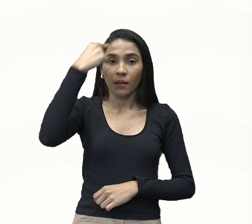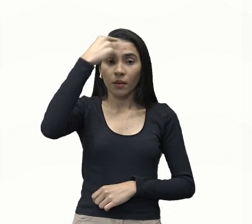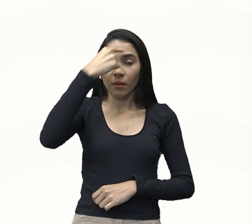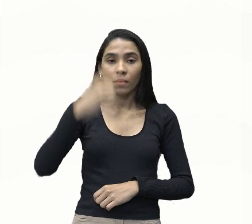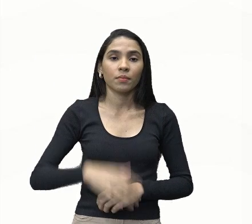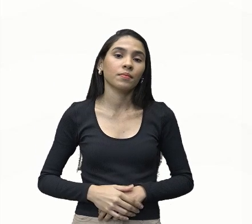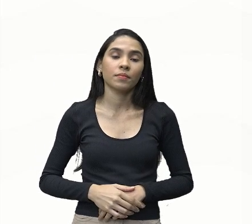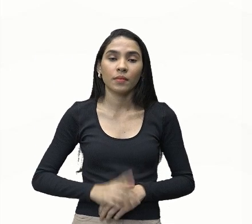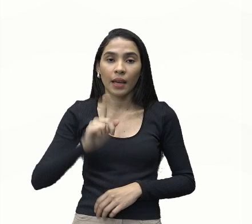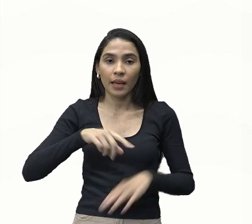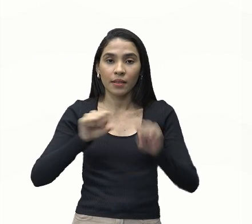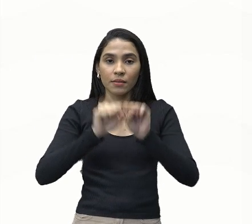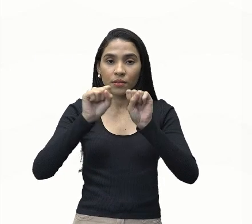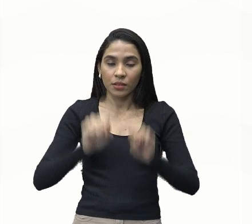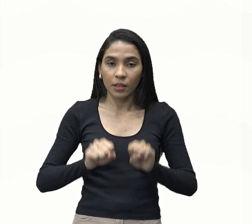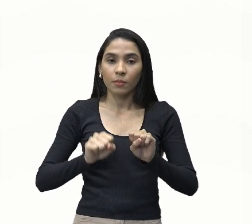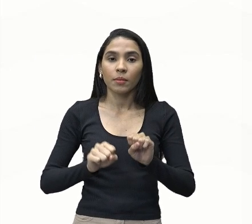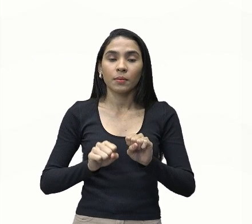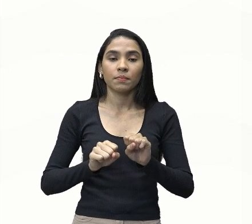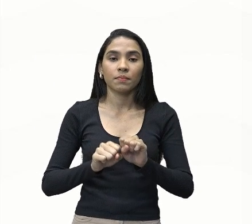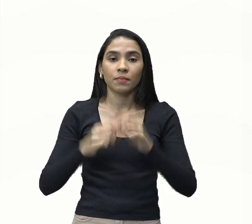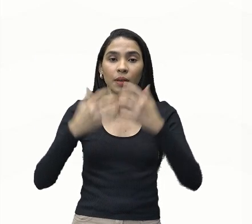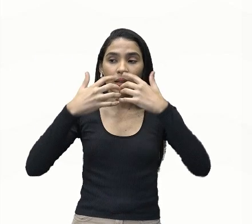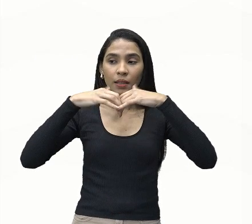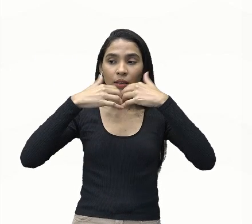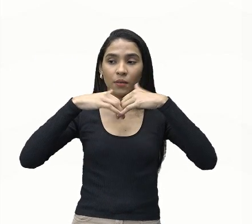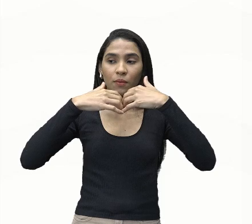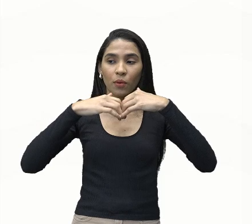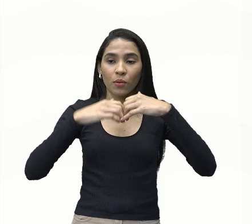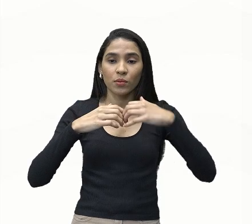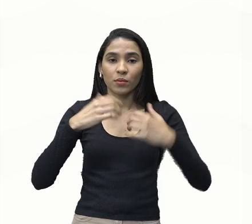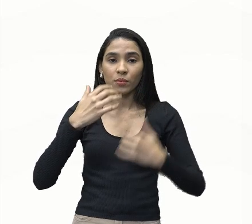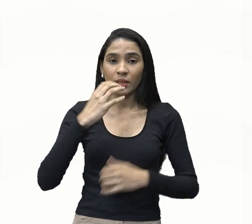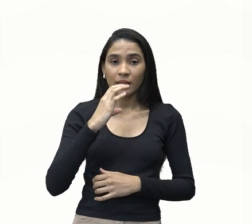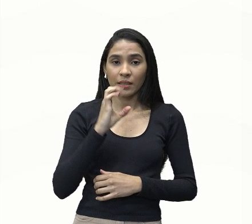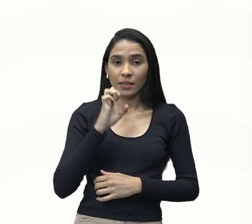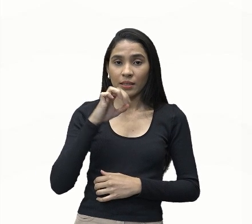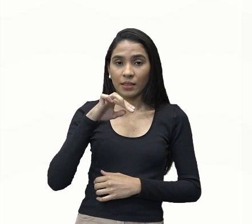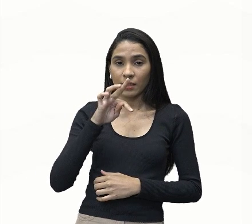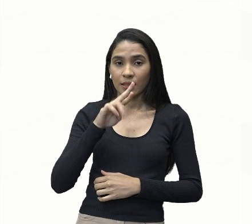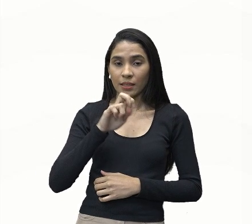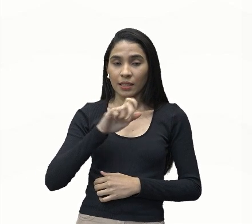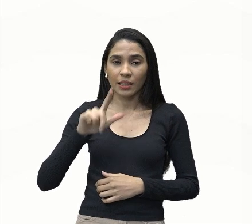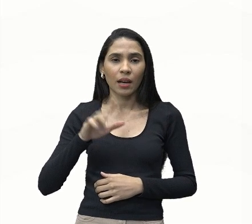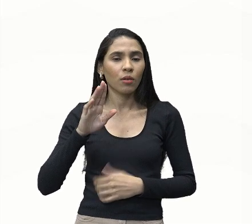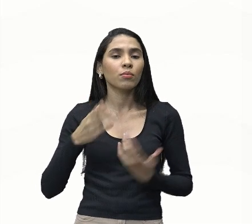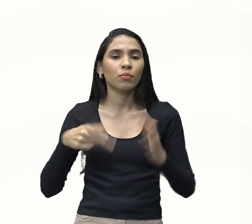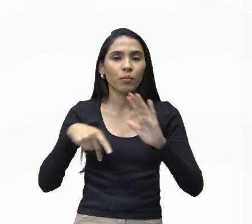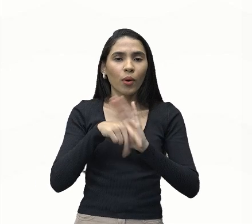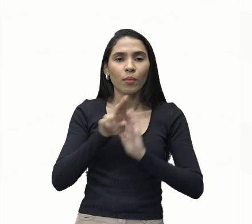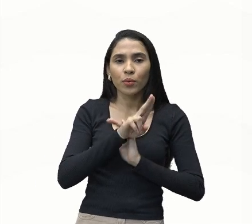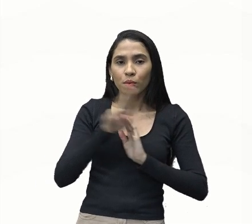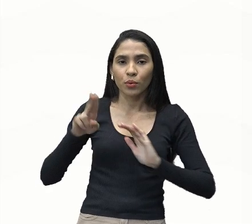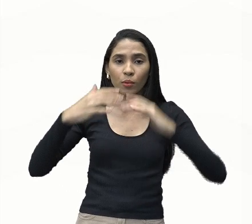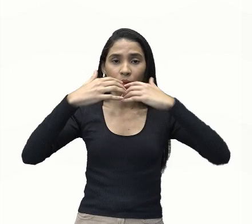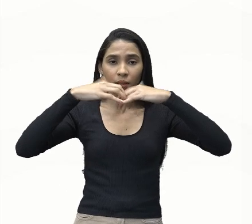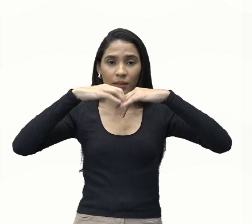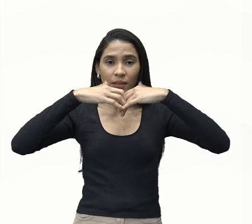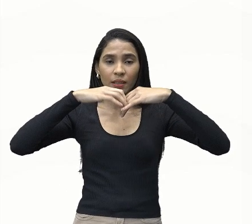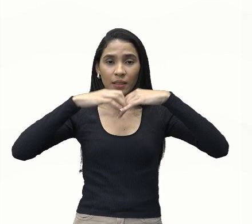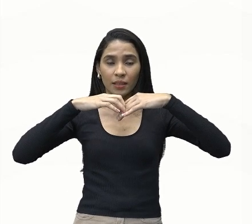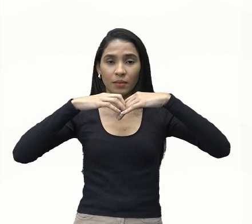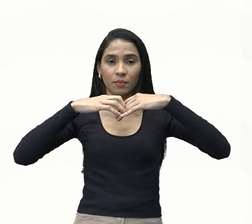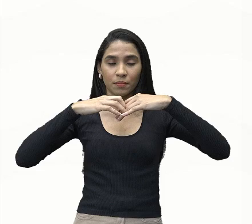representação do sistema nervoso central. Como o próprio nome já fala aqui para a gente, ele está bem no centro do